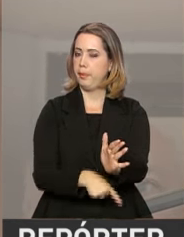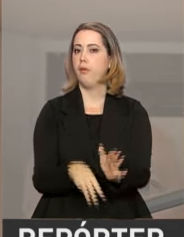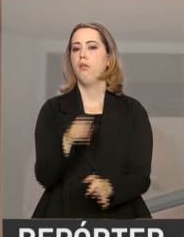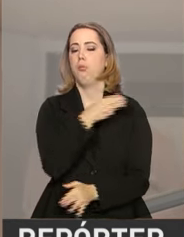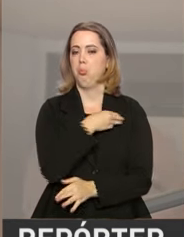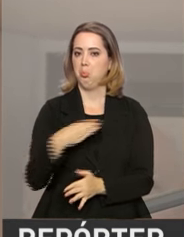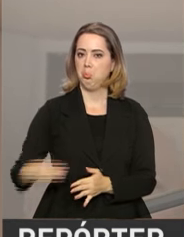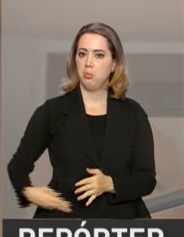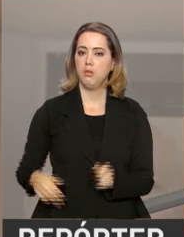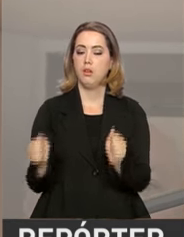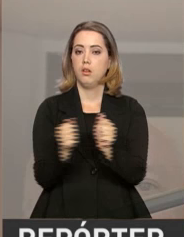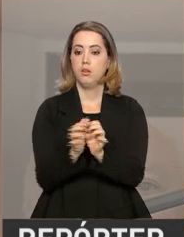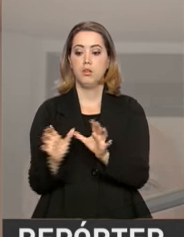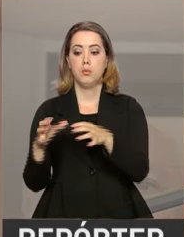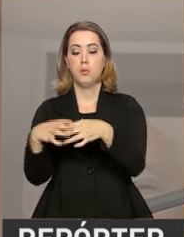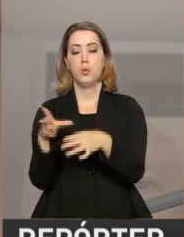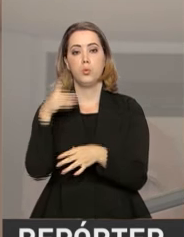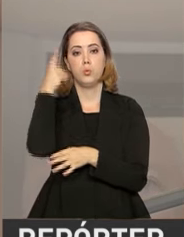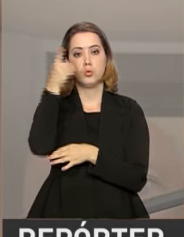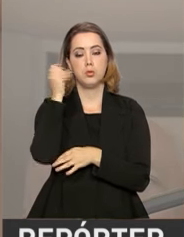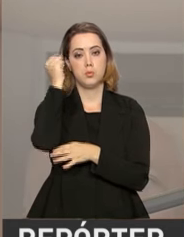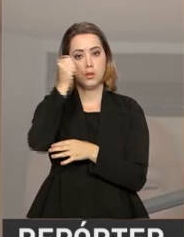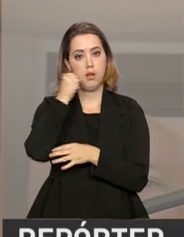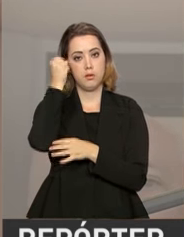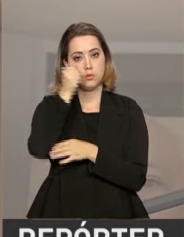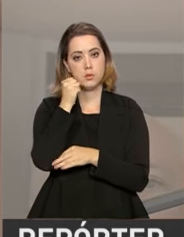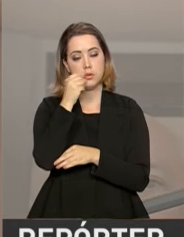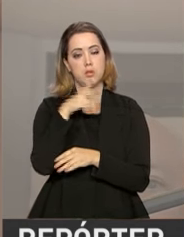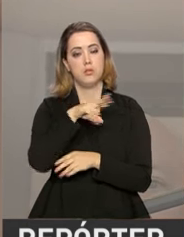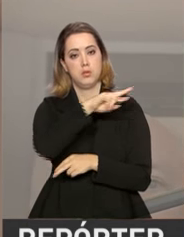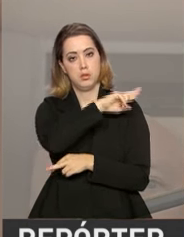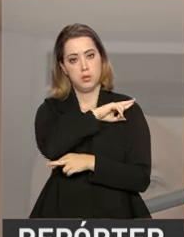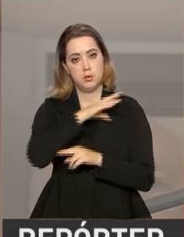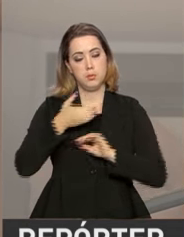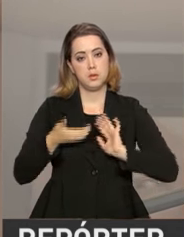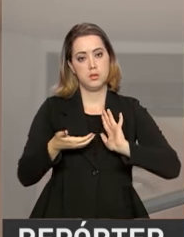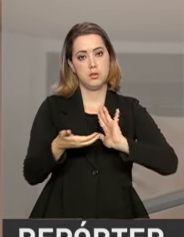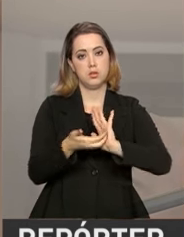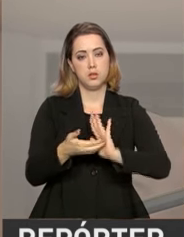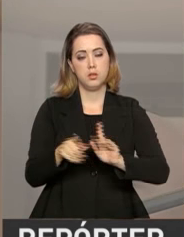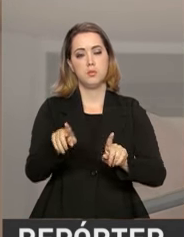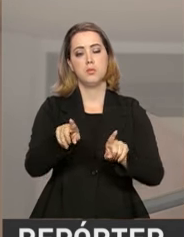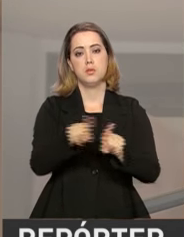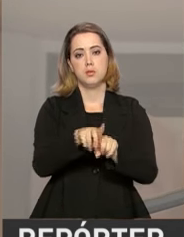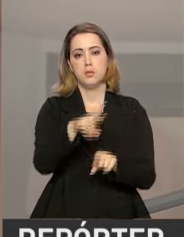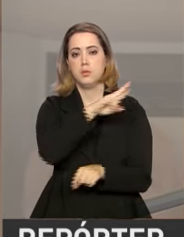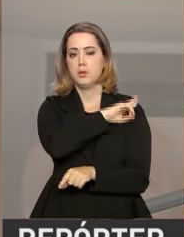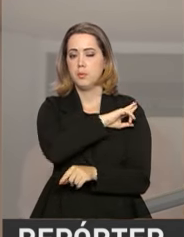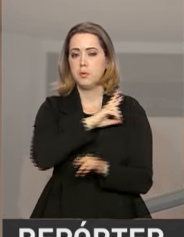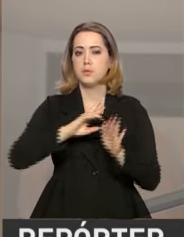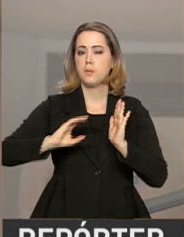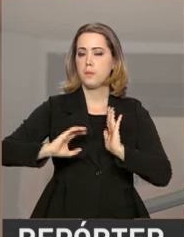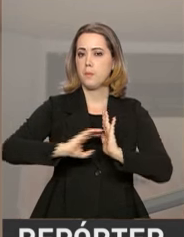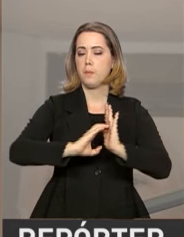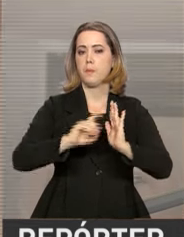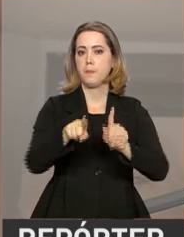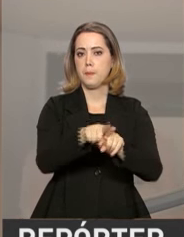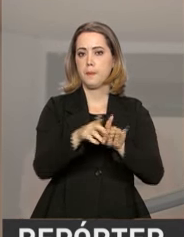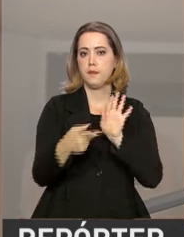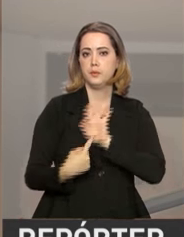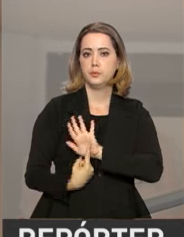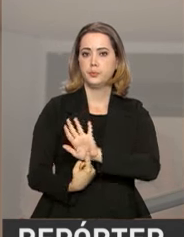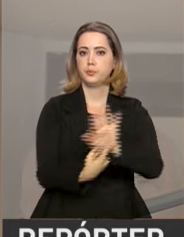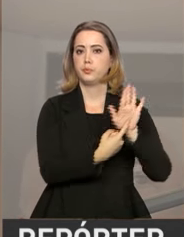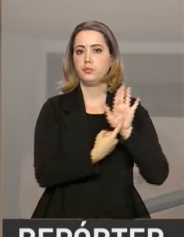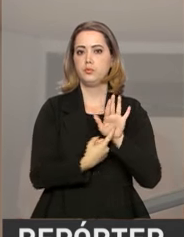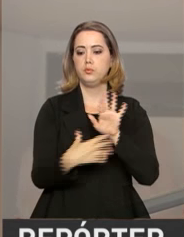e também uma delegação de parlamentares, representantes da Câmara e representantes do Senado, portanto, para revelar ao